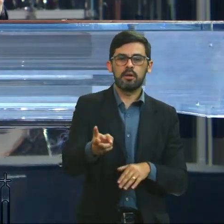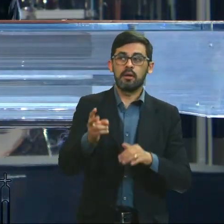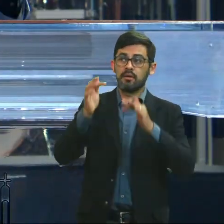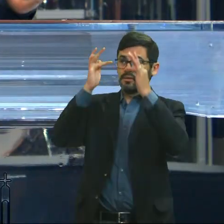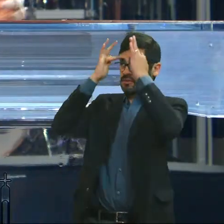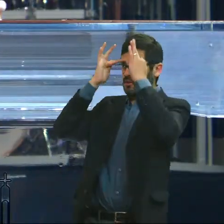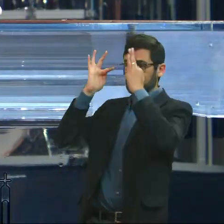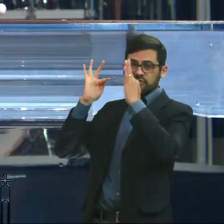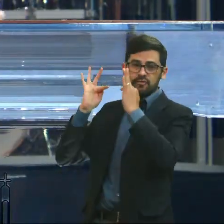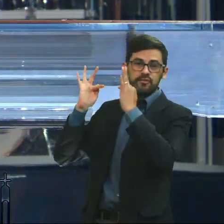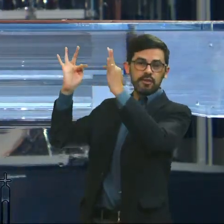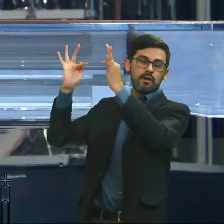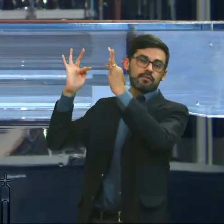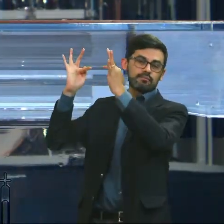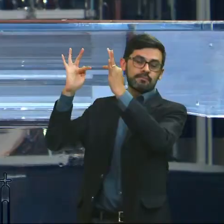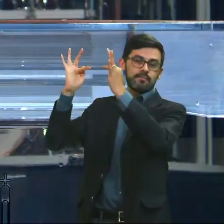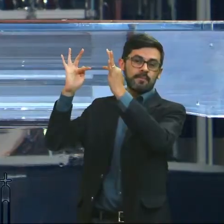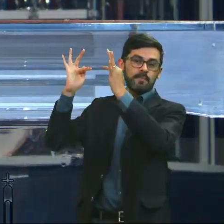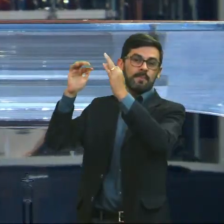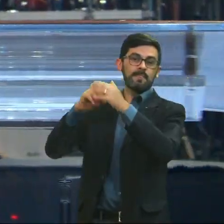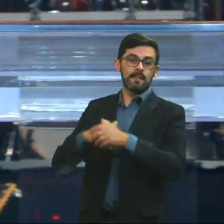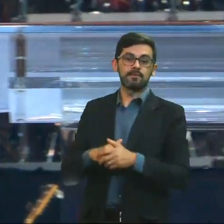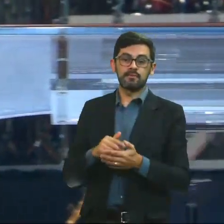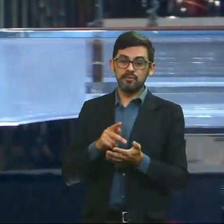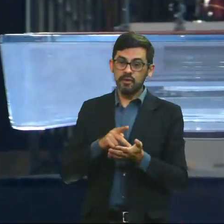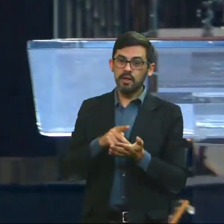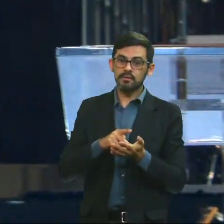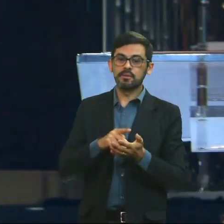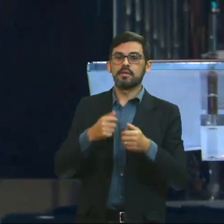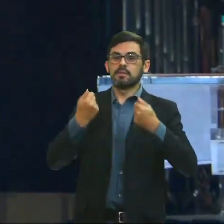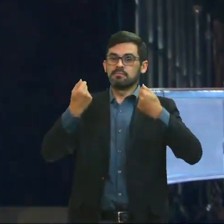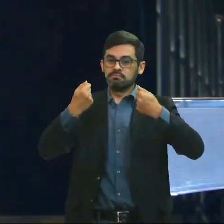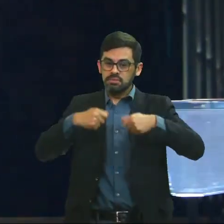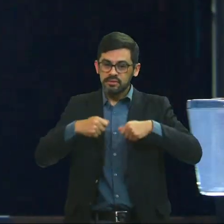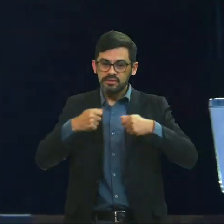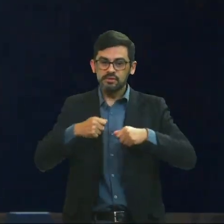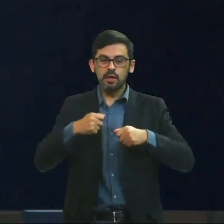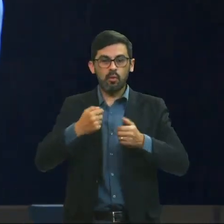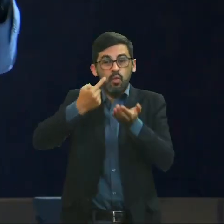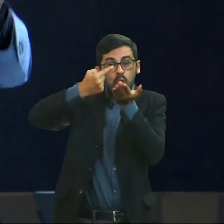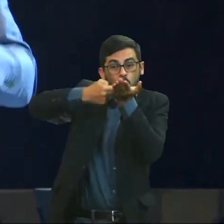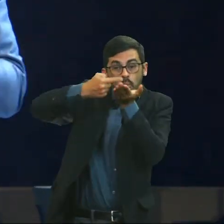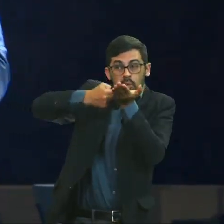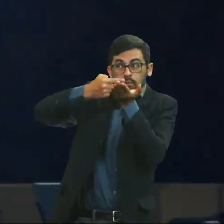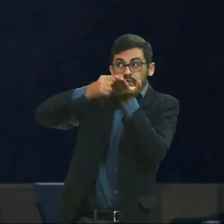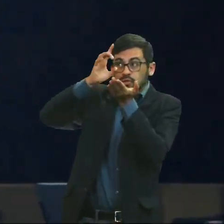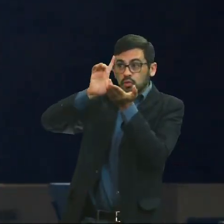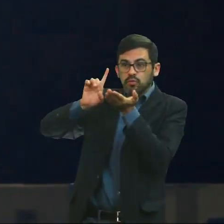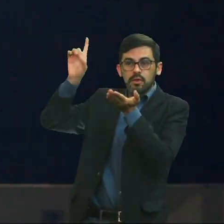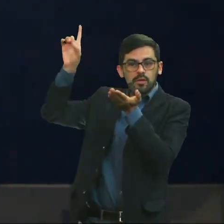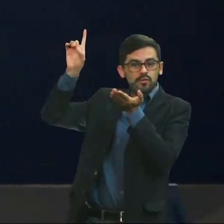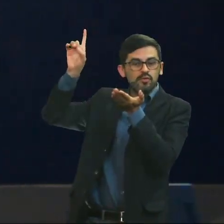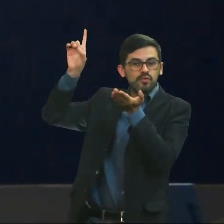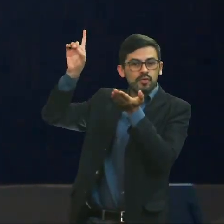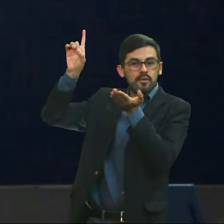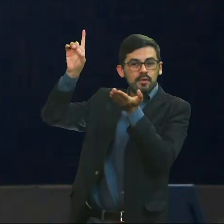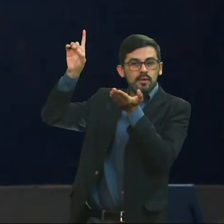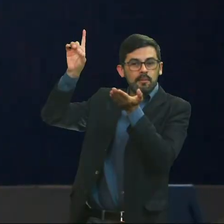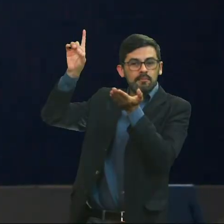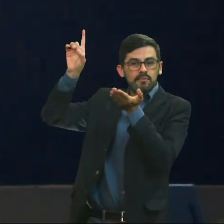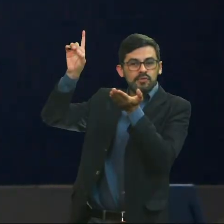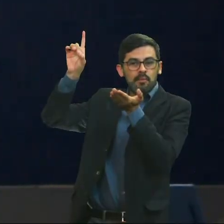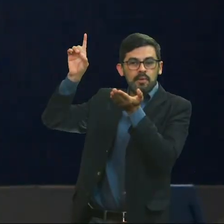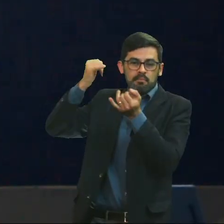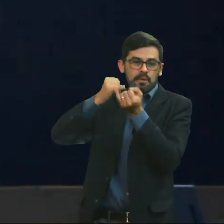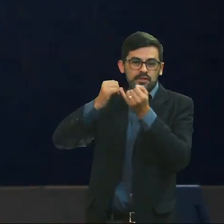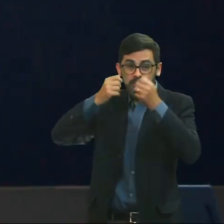Fidelidade, lealdade. E aí ele usa assim, ele fala assim: vai ter que usar o teu compromisso com Deus, ele tem que ser como uma corrente que você põe